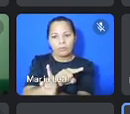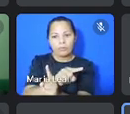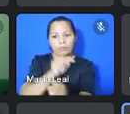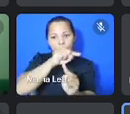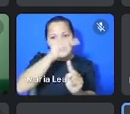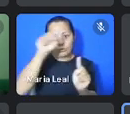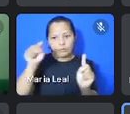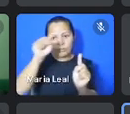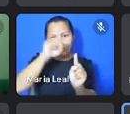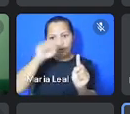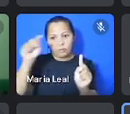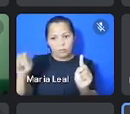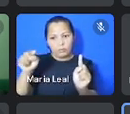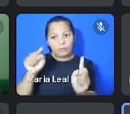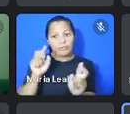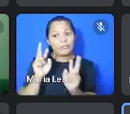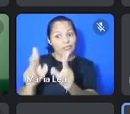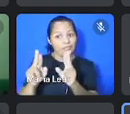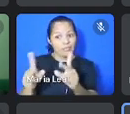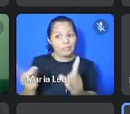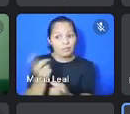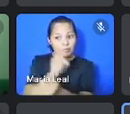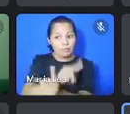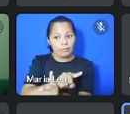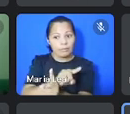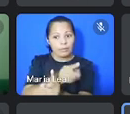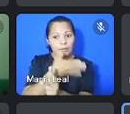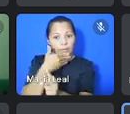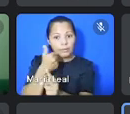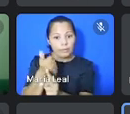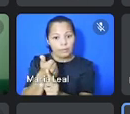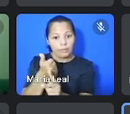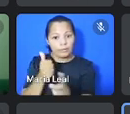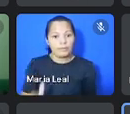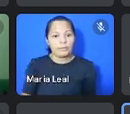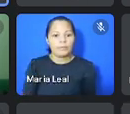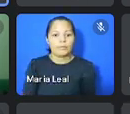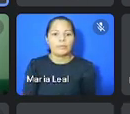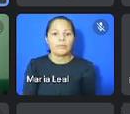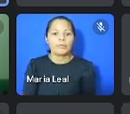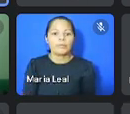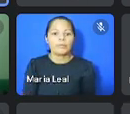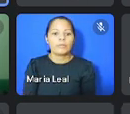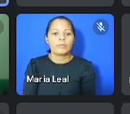a propriedade distributiva. Melhorou, Silvana?